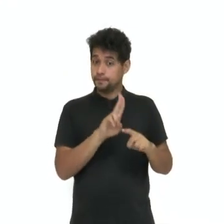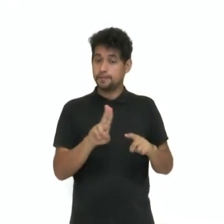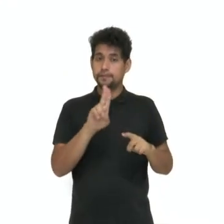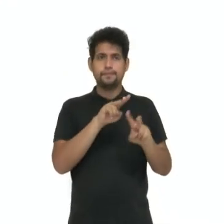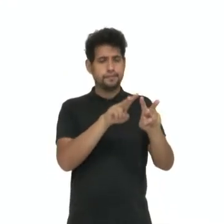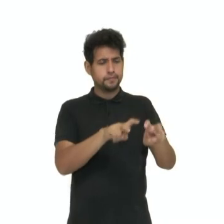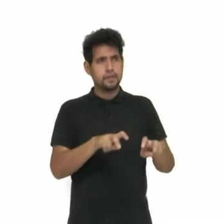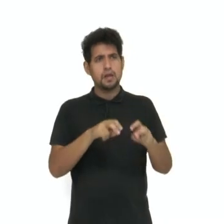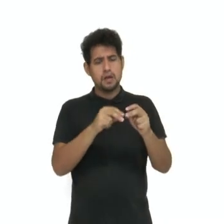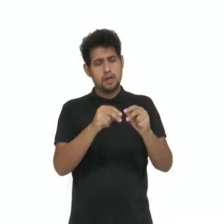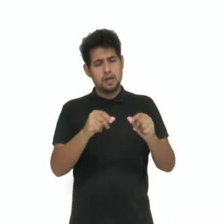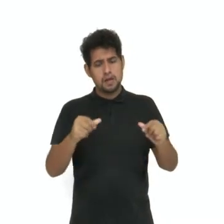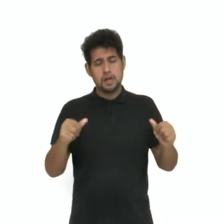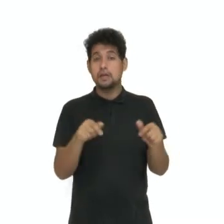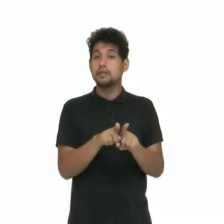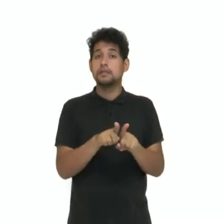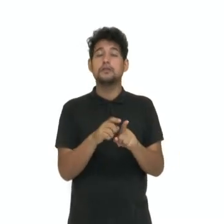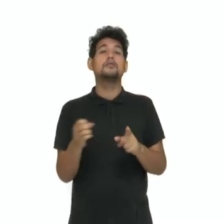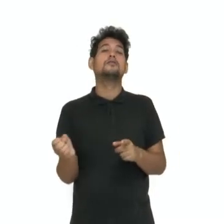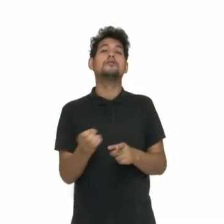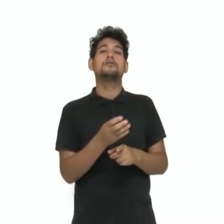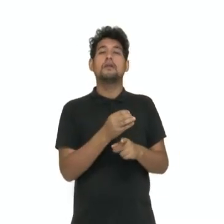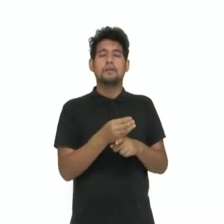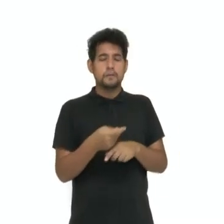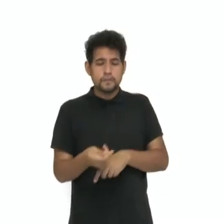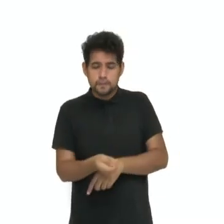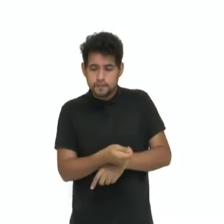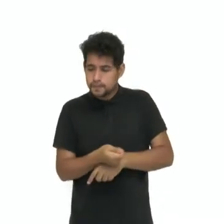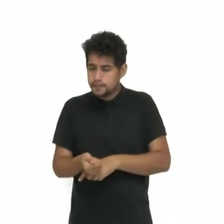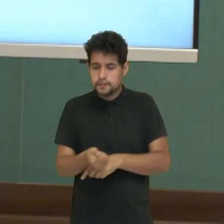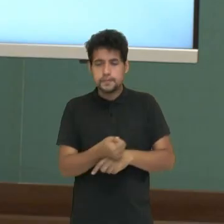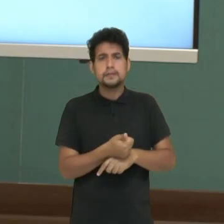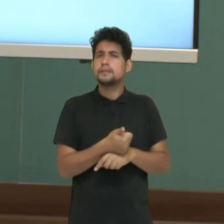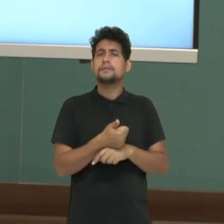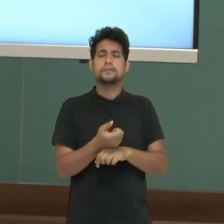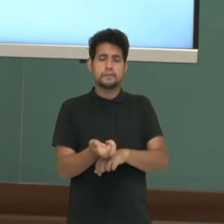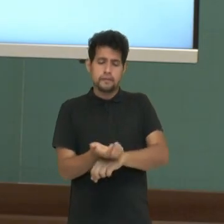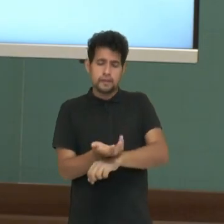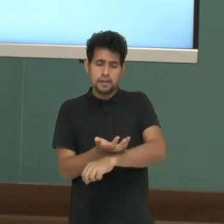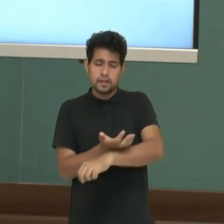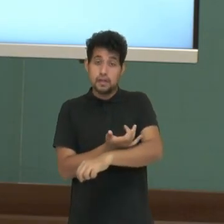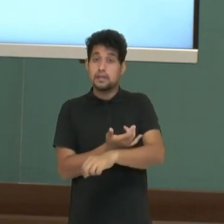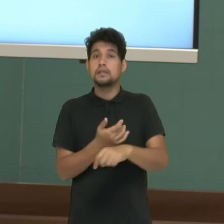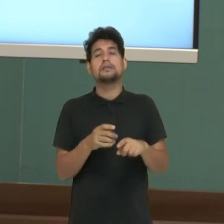lavoura, novos pesticidas também e herbicidas. Produtos